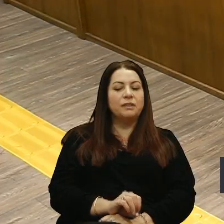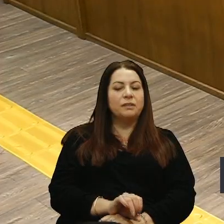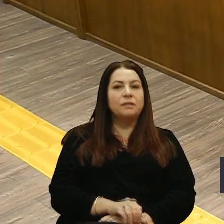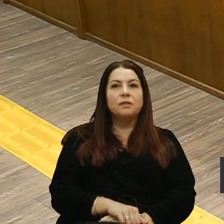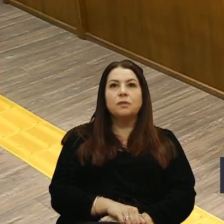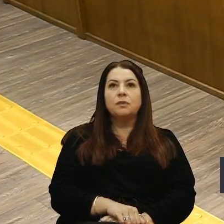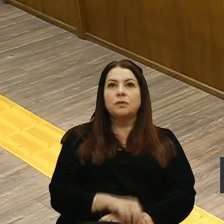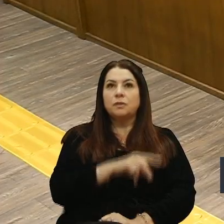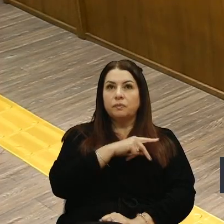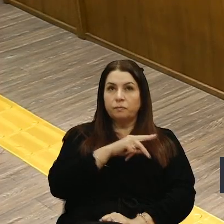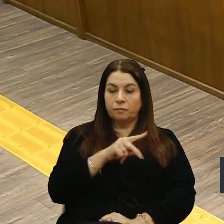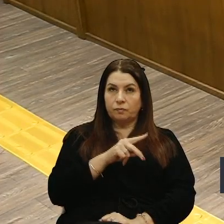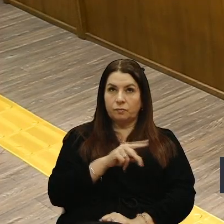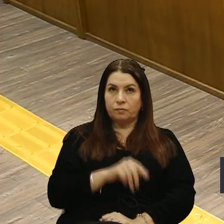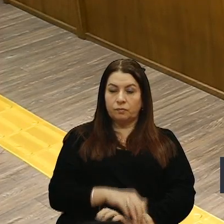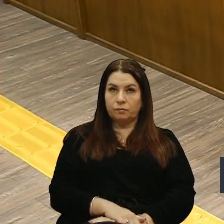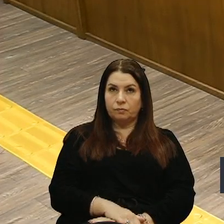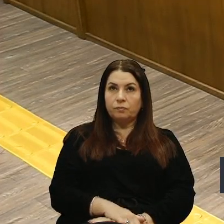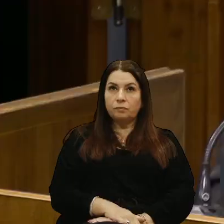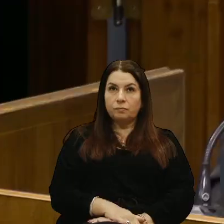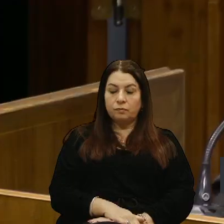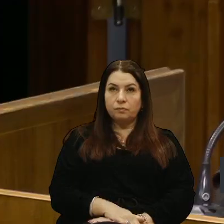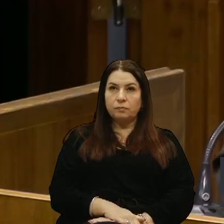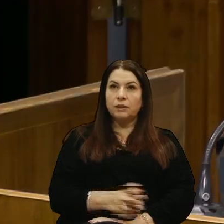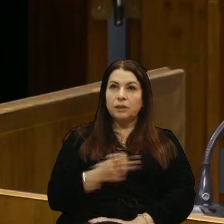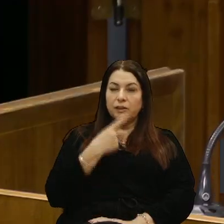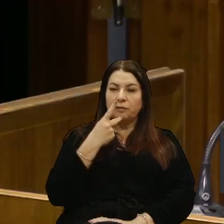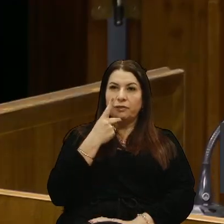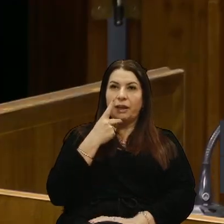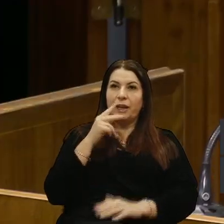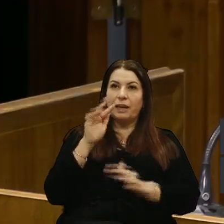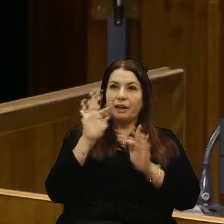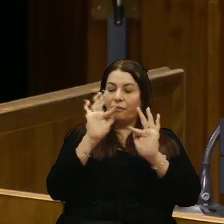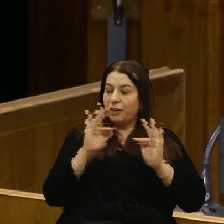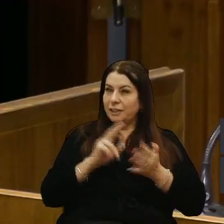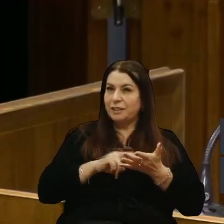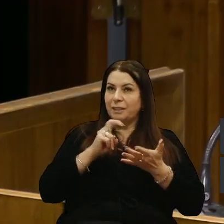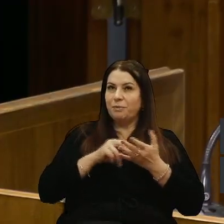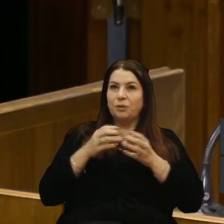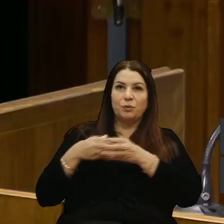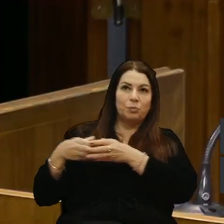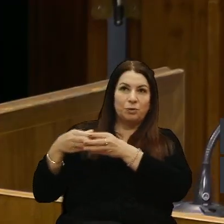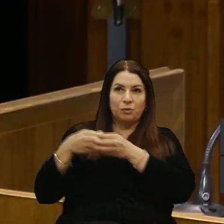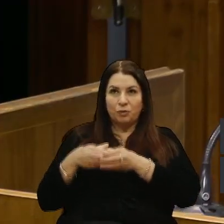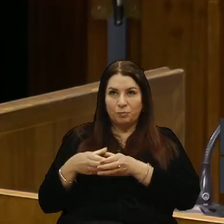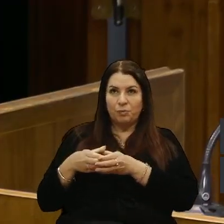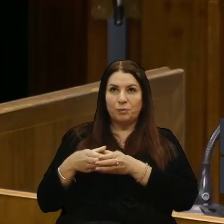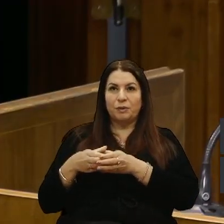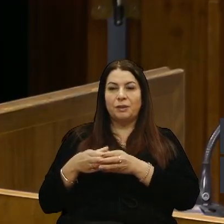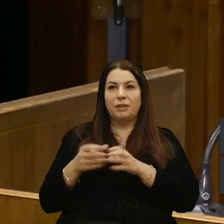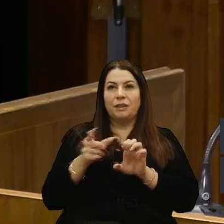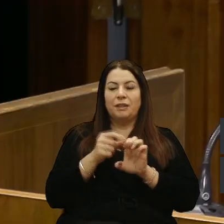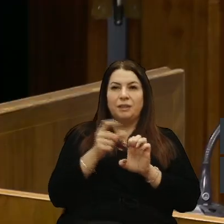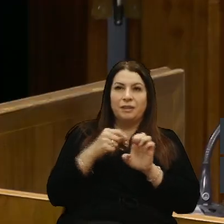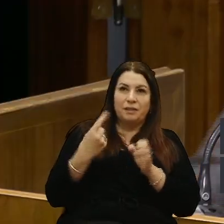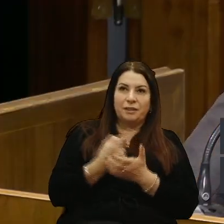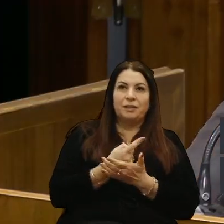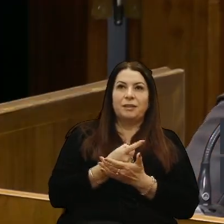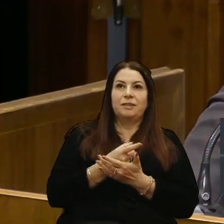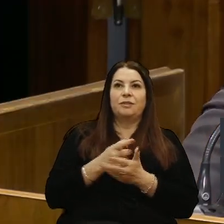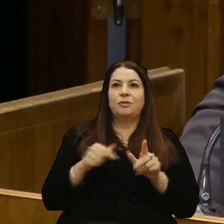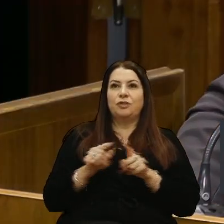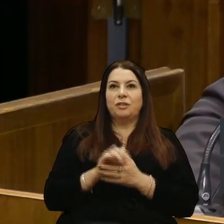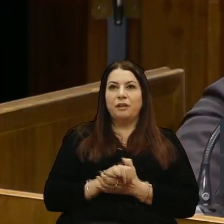Senhor presidente, quero falar de alegria, quero falar de turismo, quero falar de empreendedorismo, quero falar de